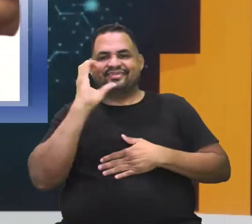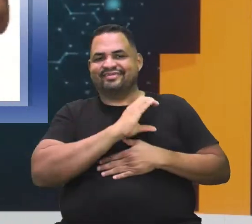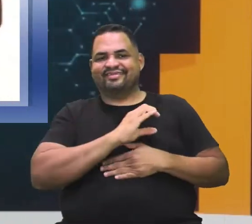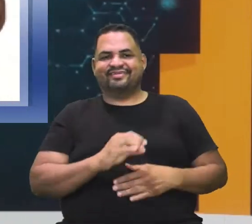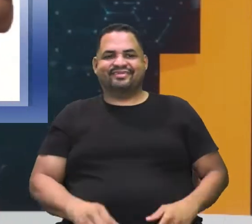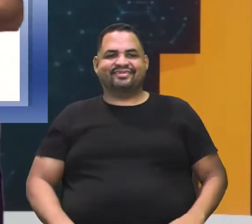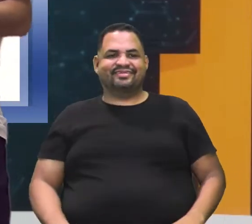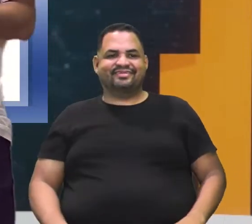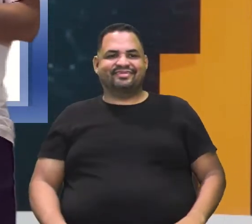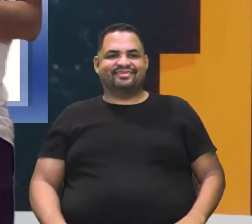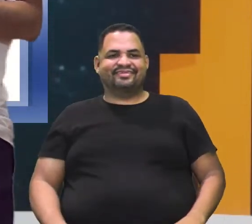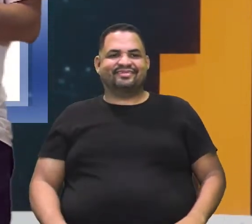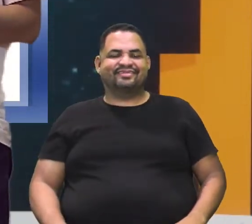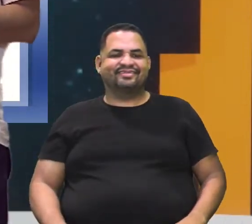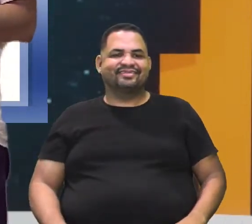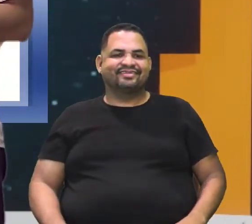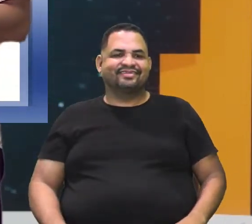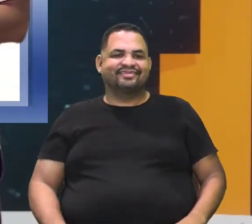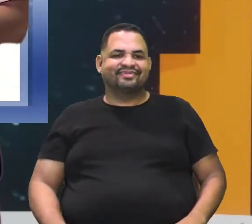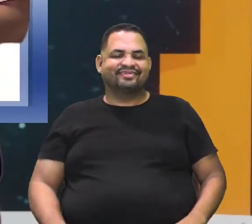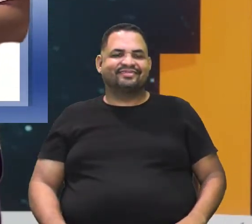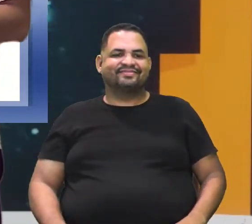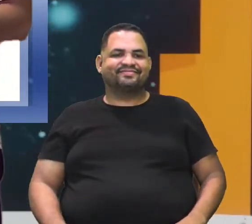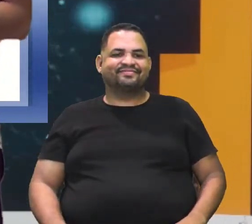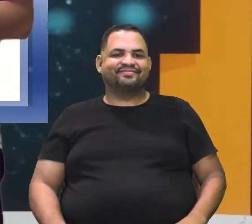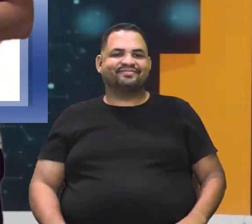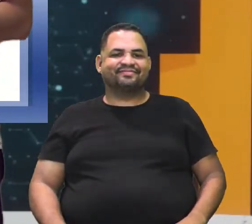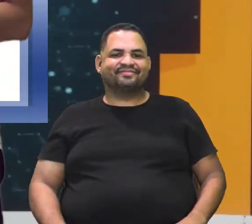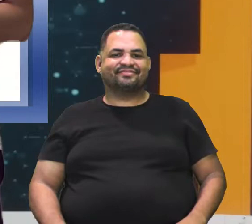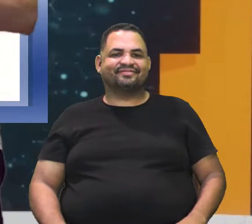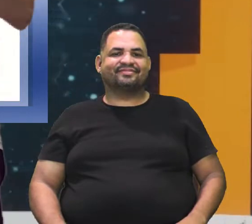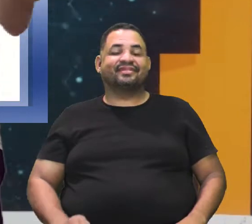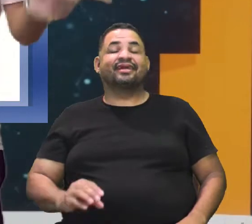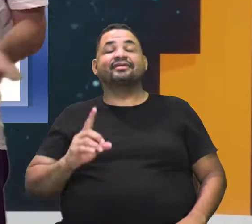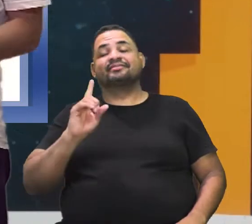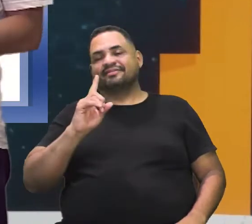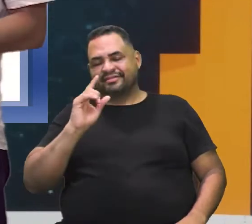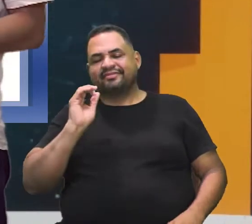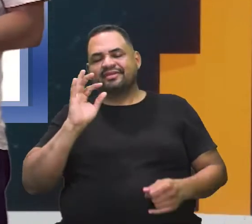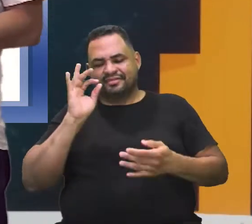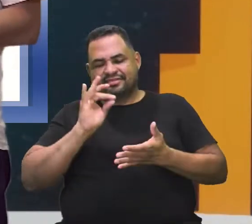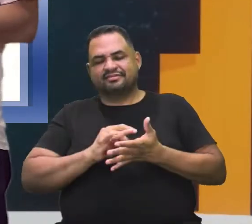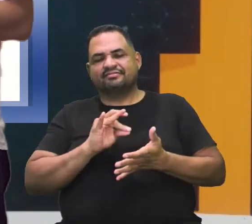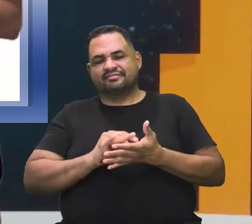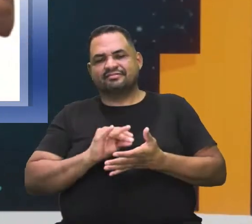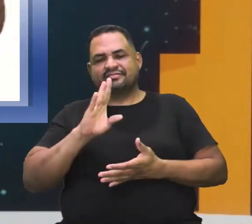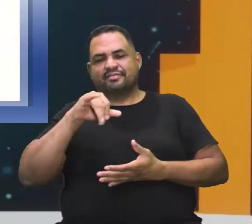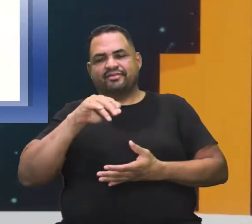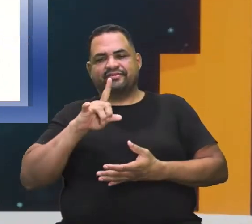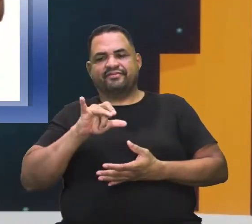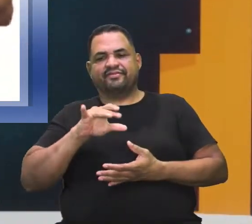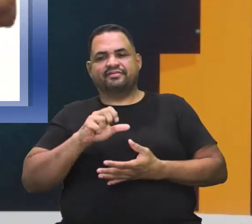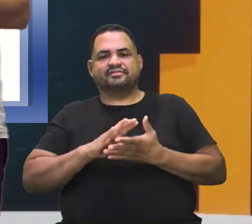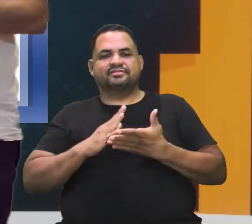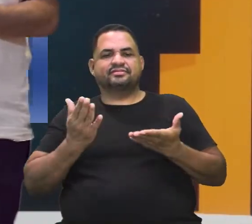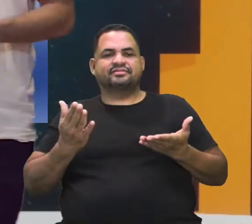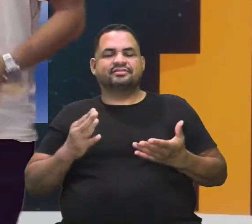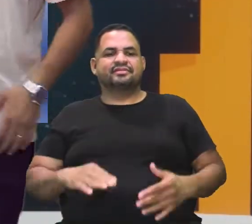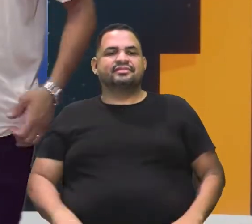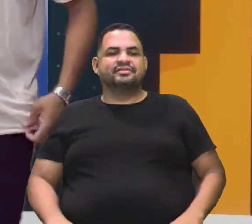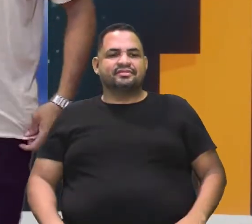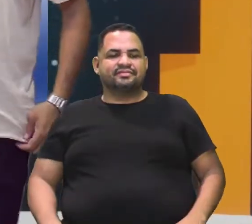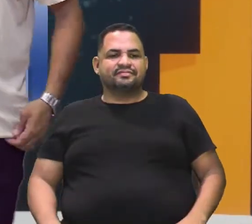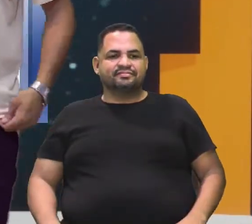né? Não, essa foi surpresa. Essa foi a Mafalda Rodrigues, que foi o que eles falaram, né? Então, a Jorge